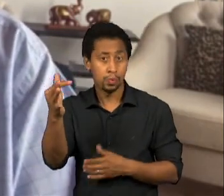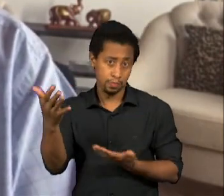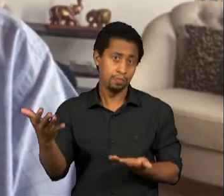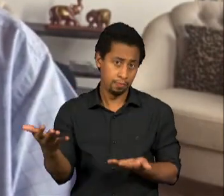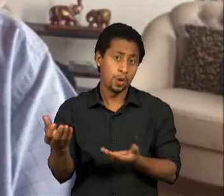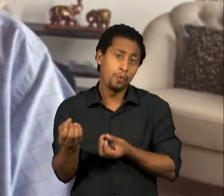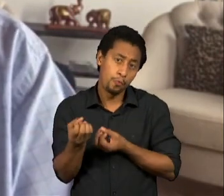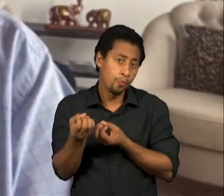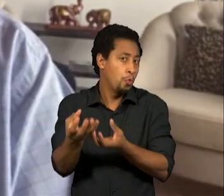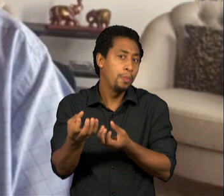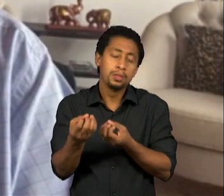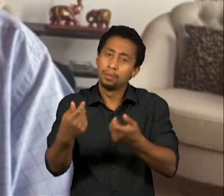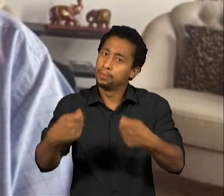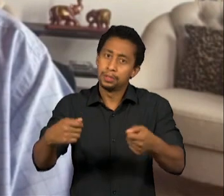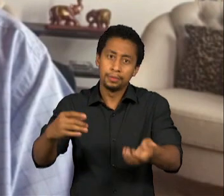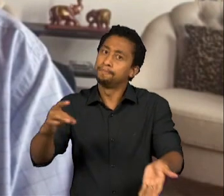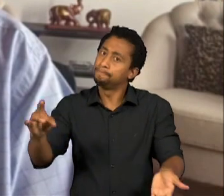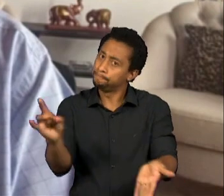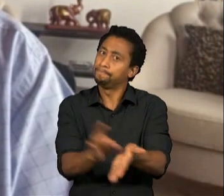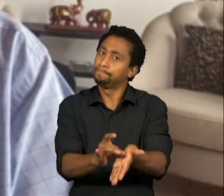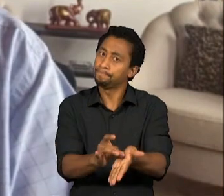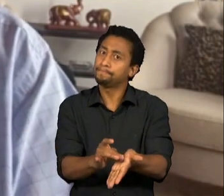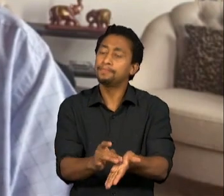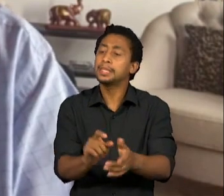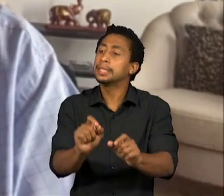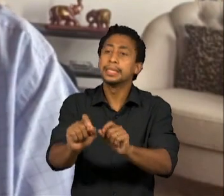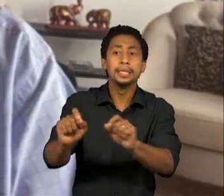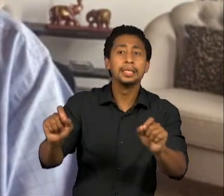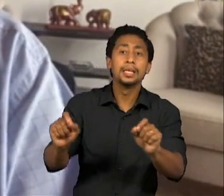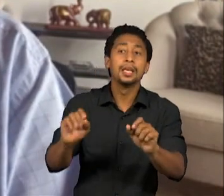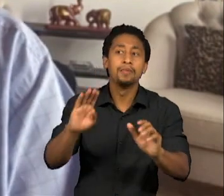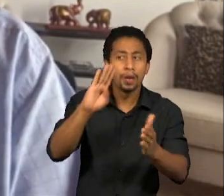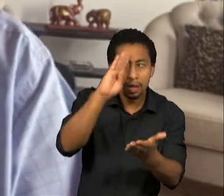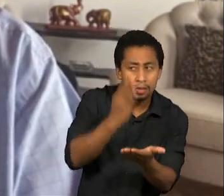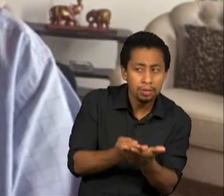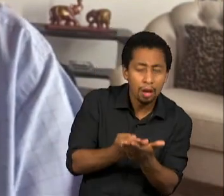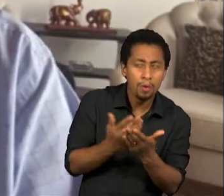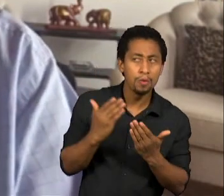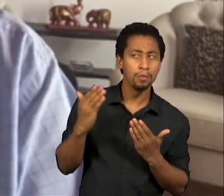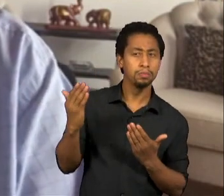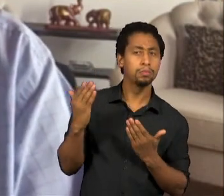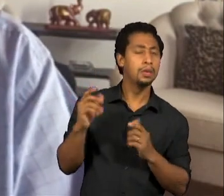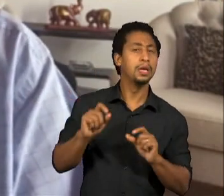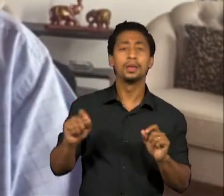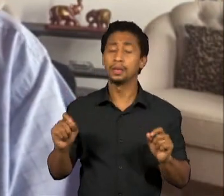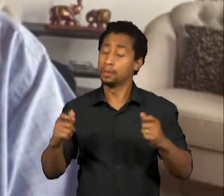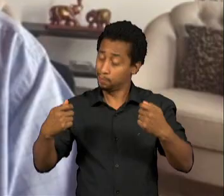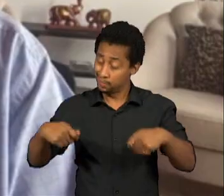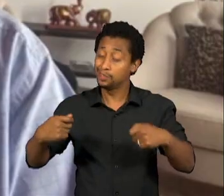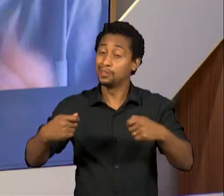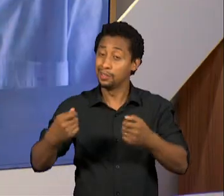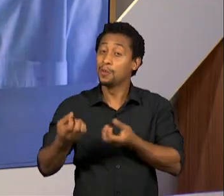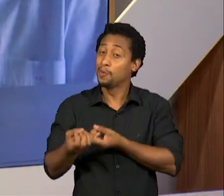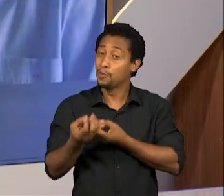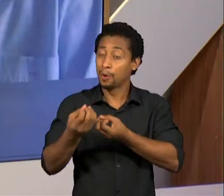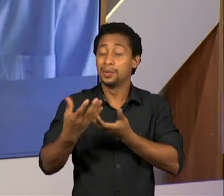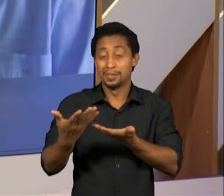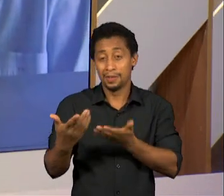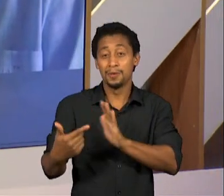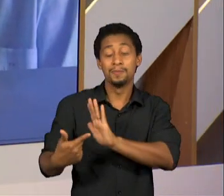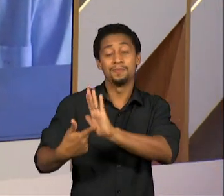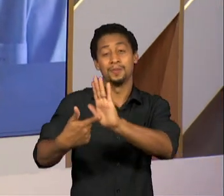vai ser realmente acreditado, digamos, é aquele com credibilidade. Então, uma pessoa falou